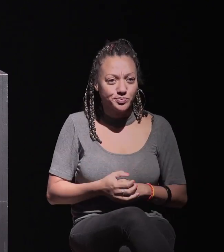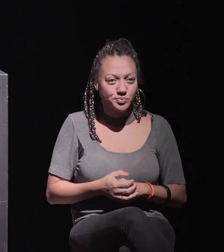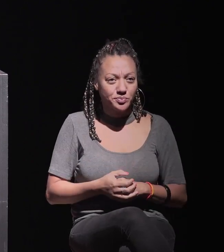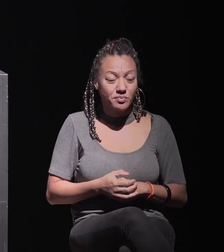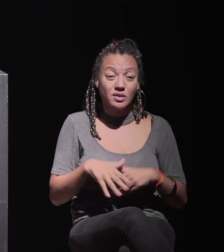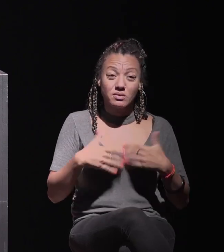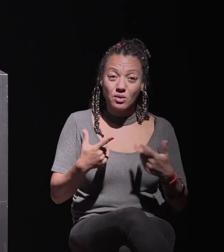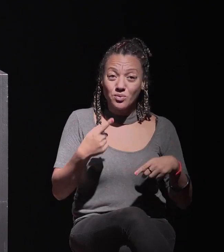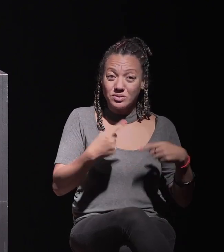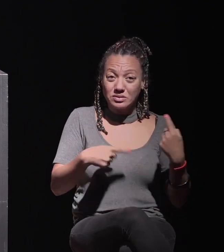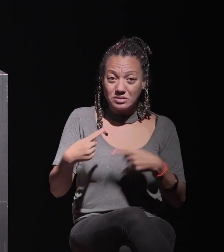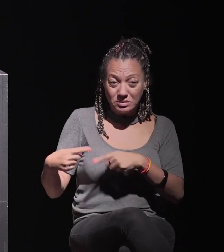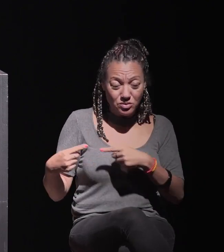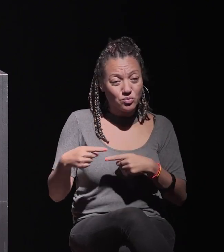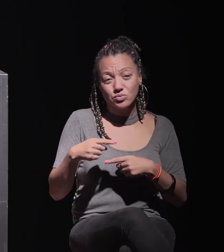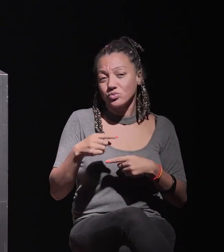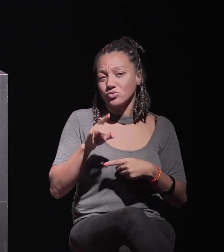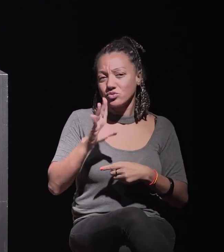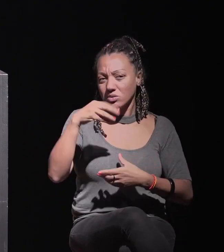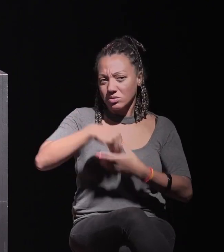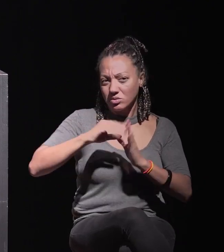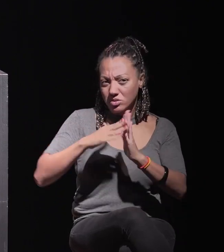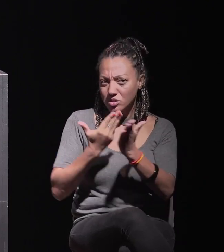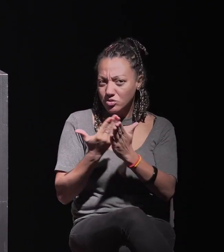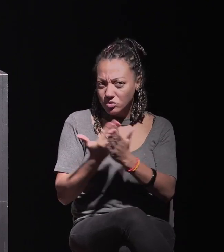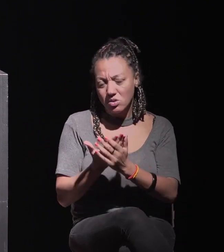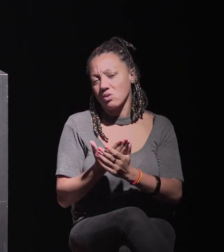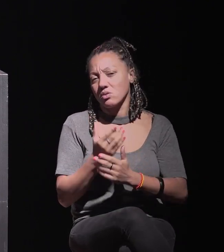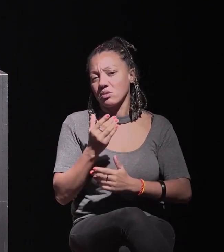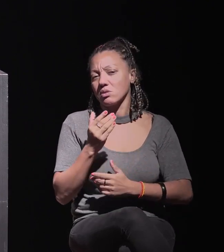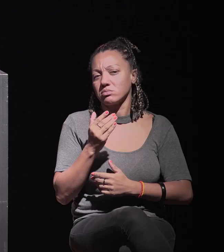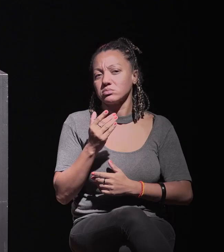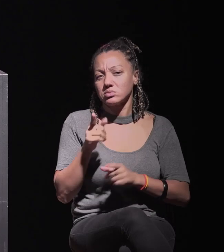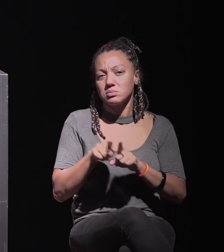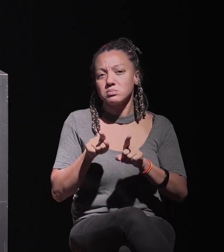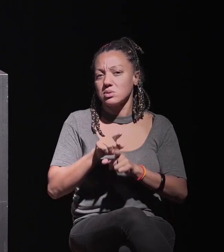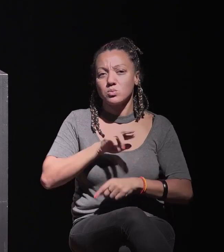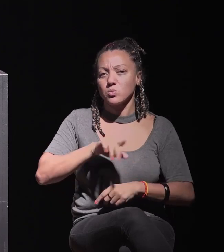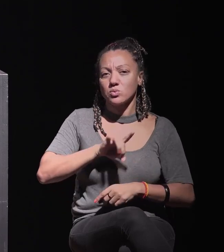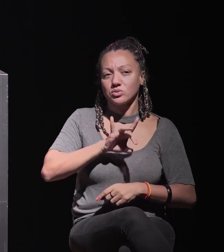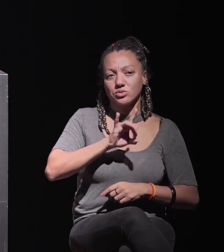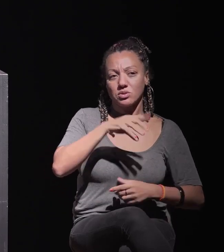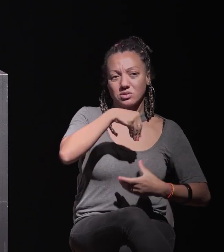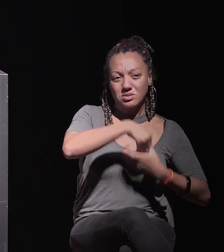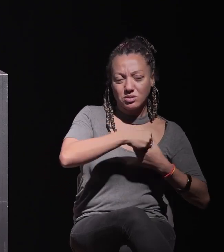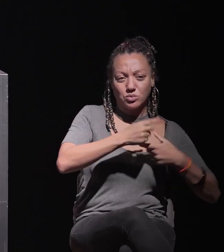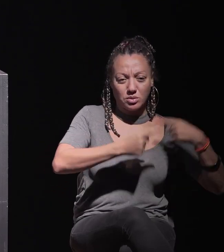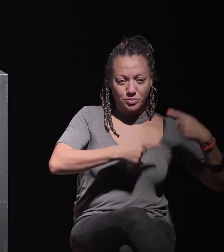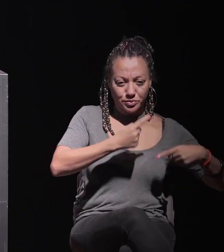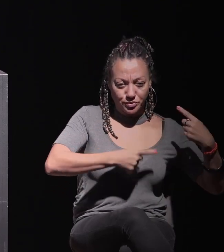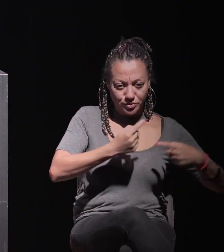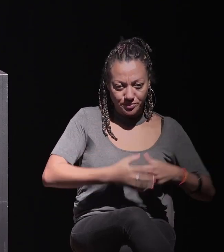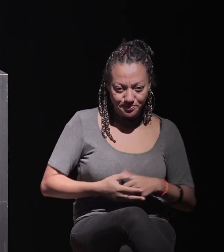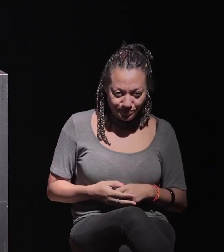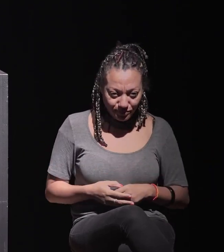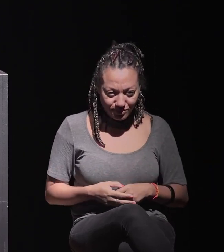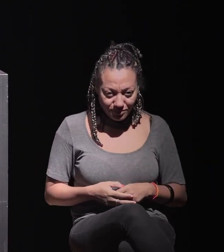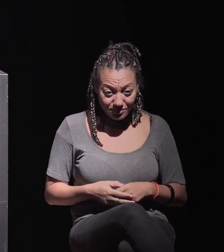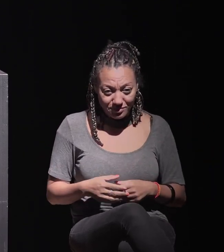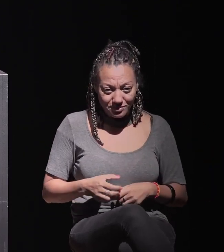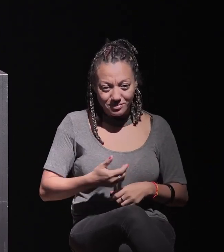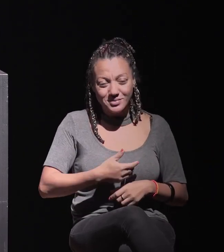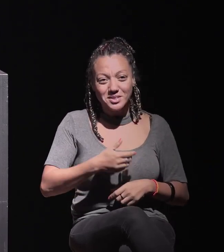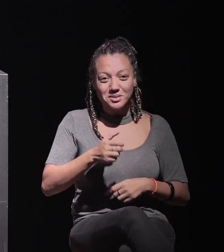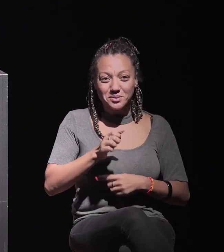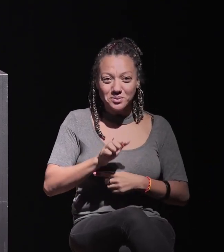na escola. A gente tem visto isso. O que precisa ser mostrado é que o Estado, a educação formal e